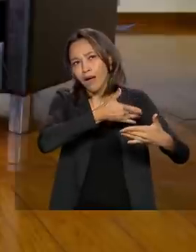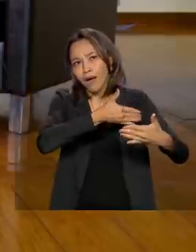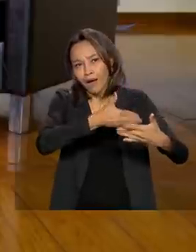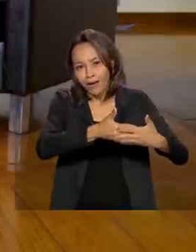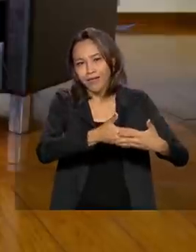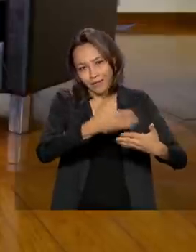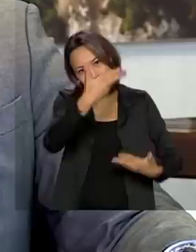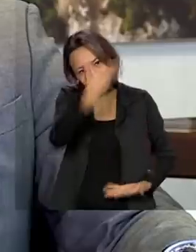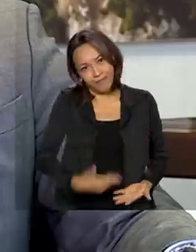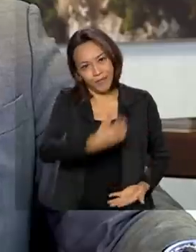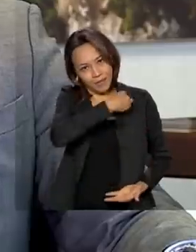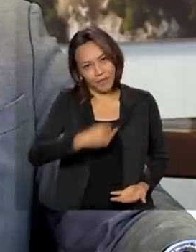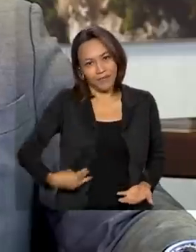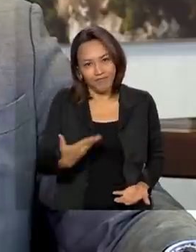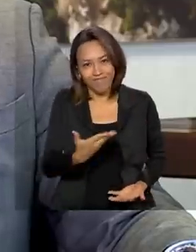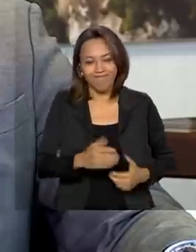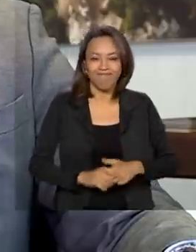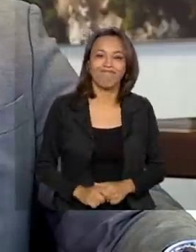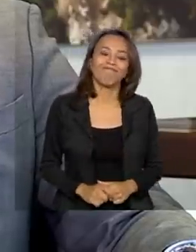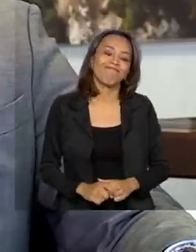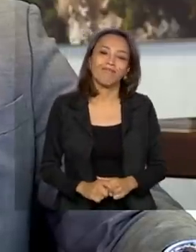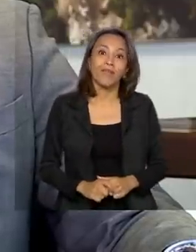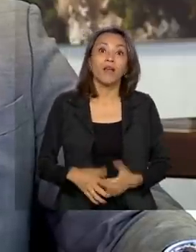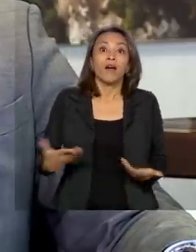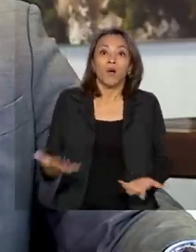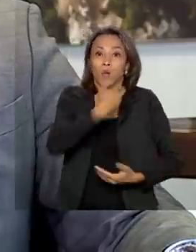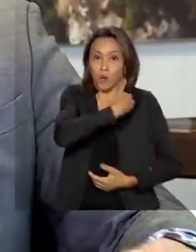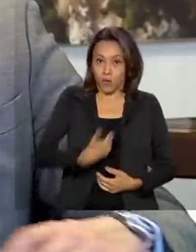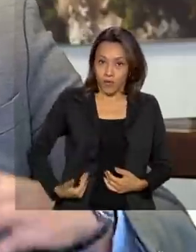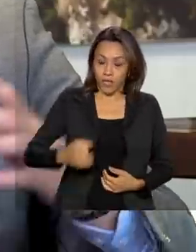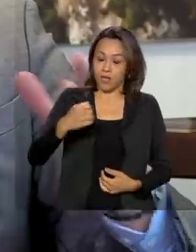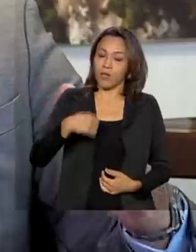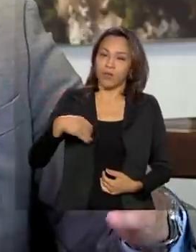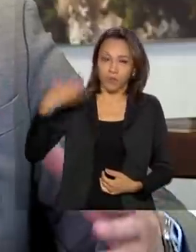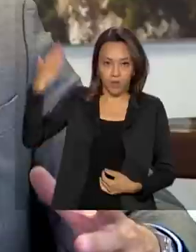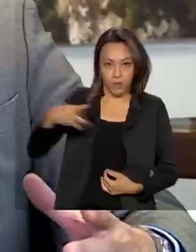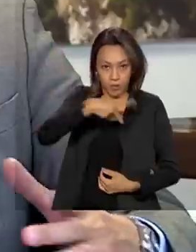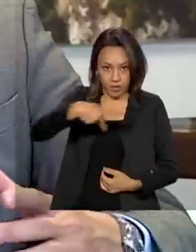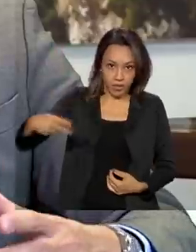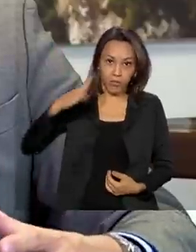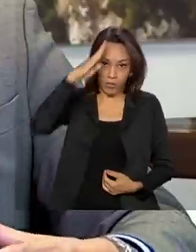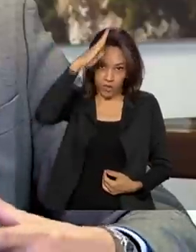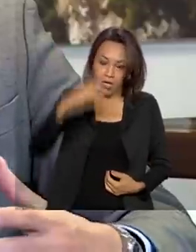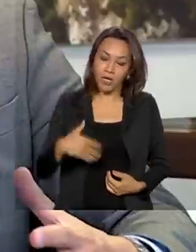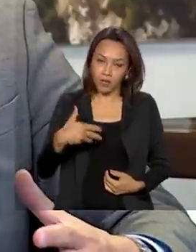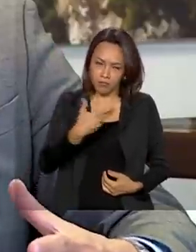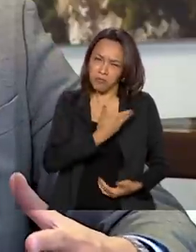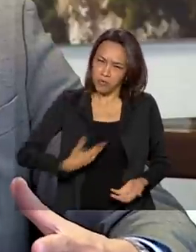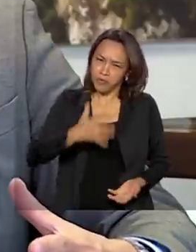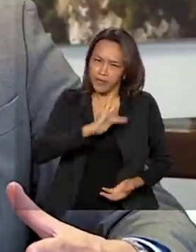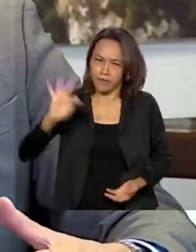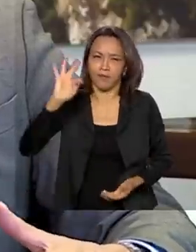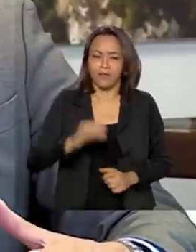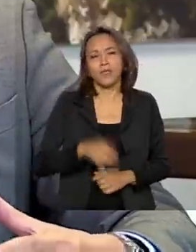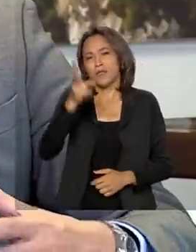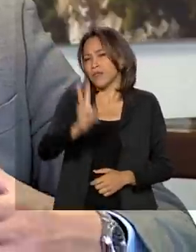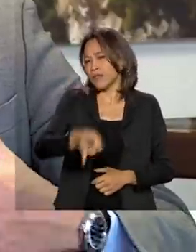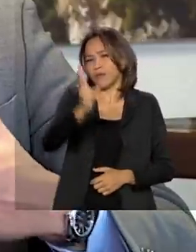do Ministério do Meio Ambiente? Bom, o governo do presidente Bolsonaro, o governo federal, se pauta